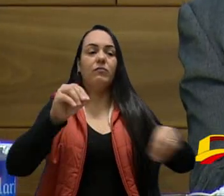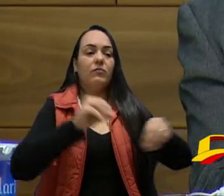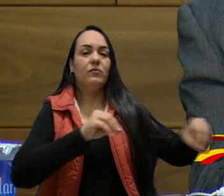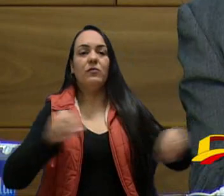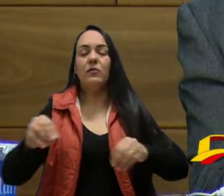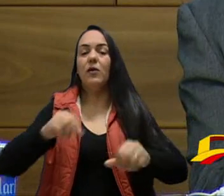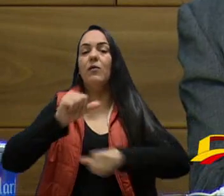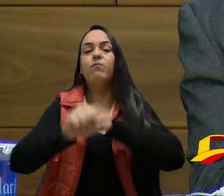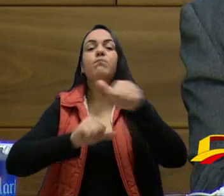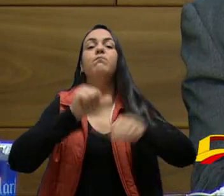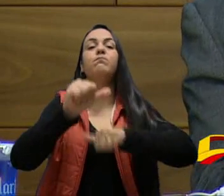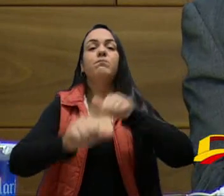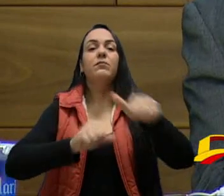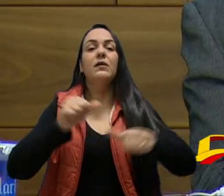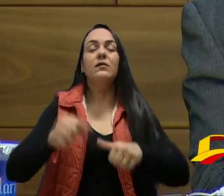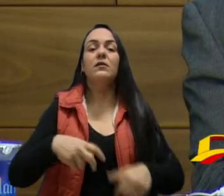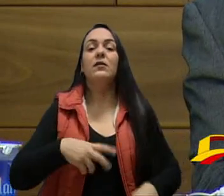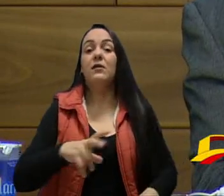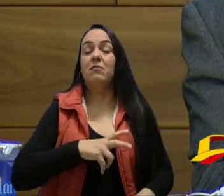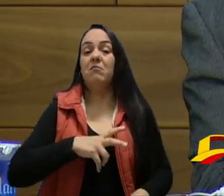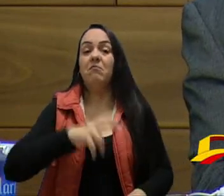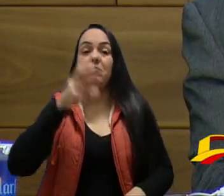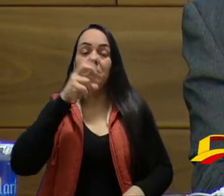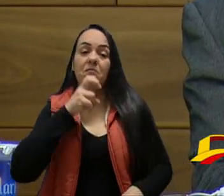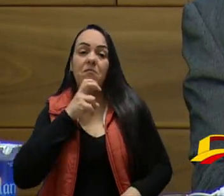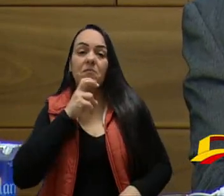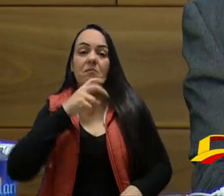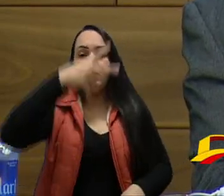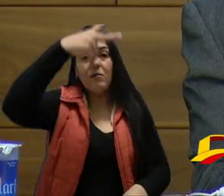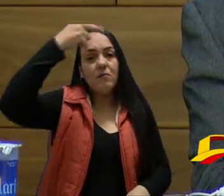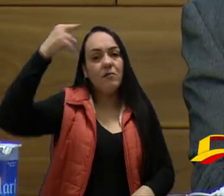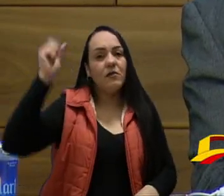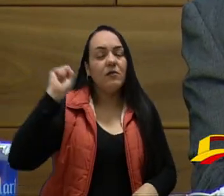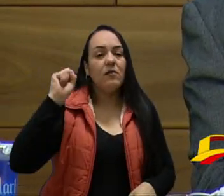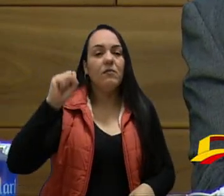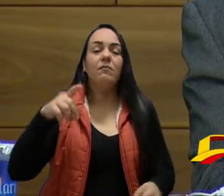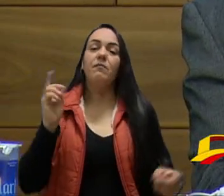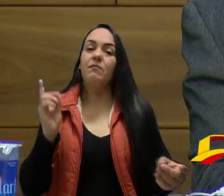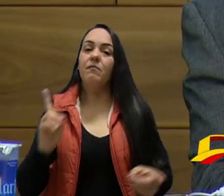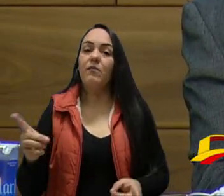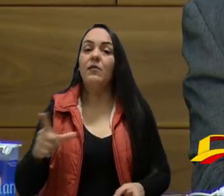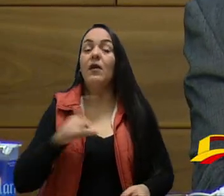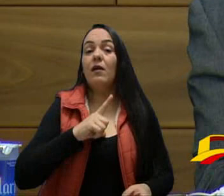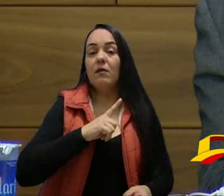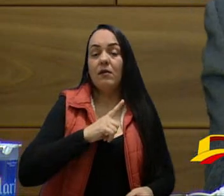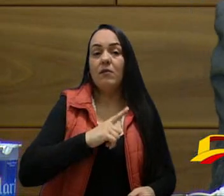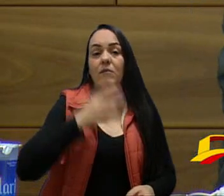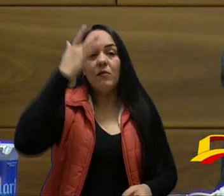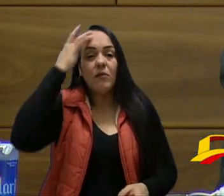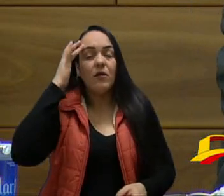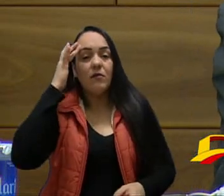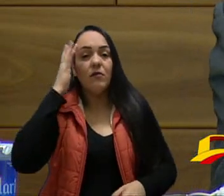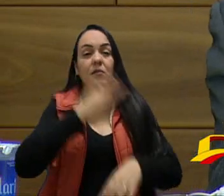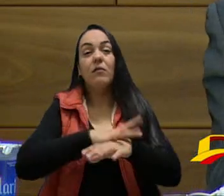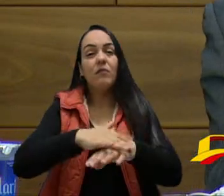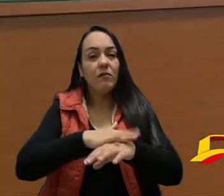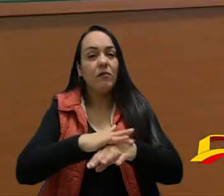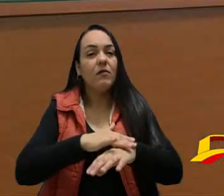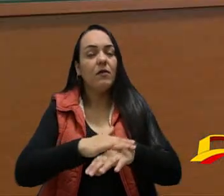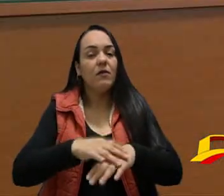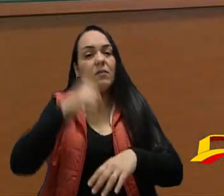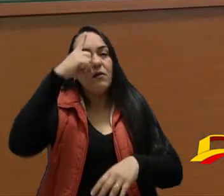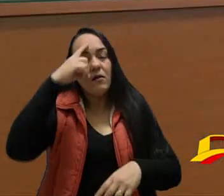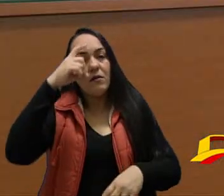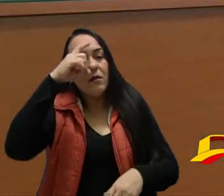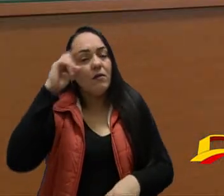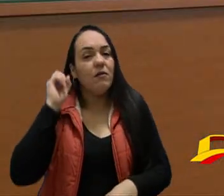escala cargos em comissão da prefeitura de sorocaba por dentro da área médica pacientes nós temos lá em tempo e